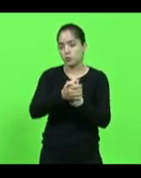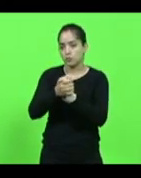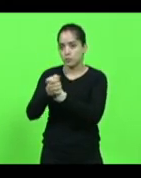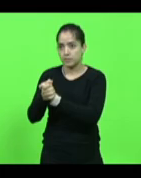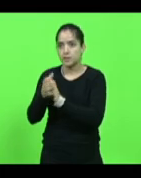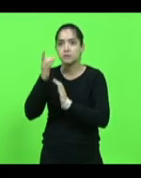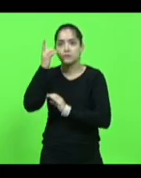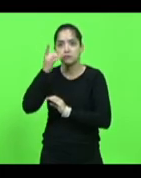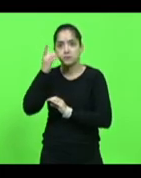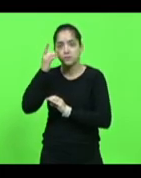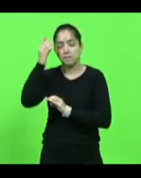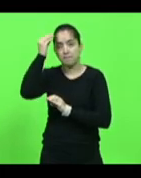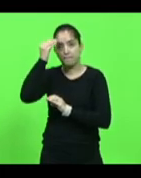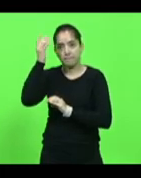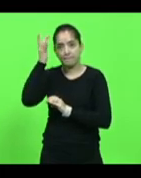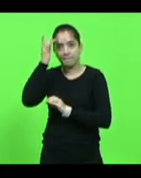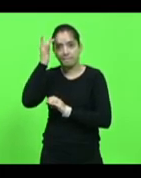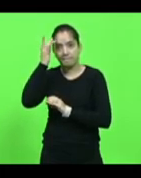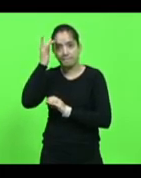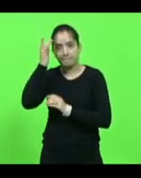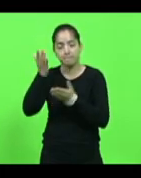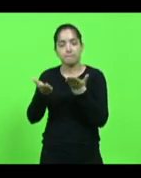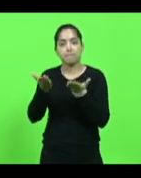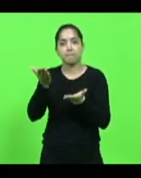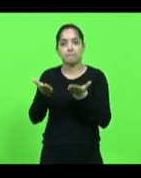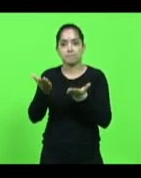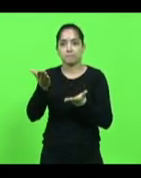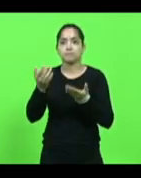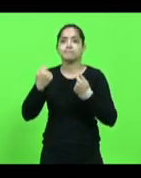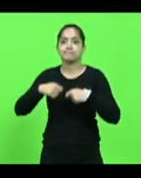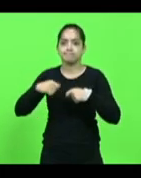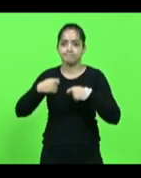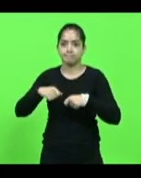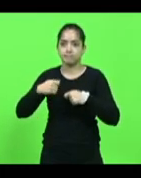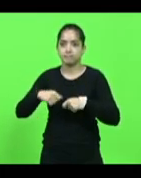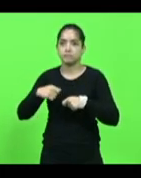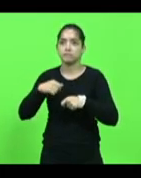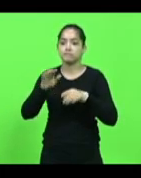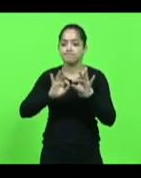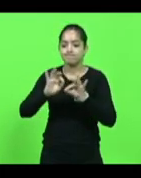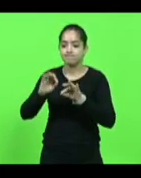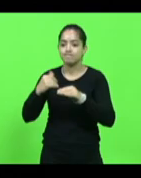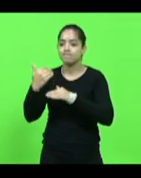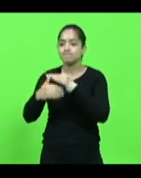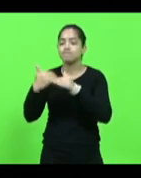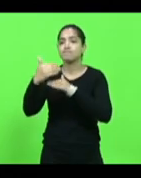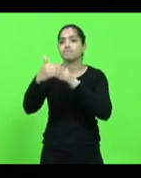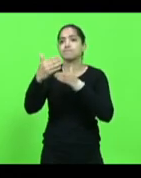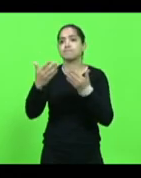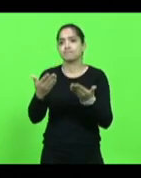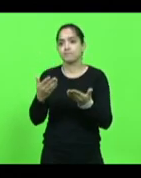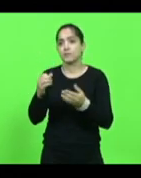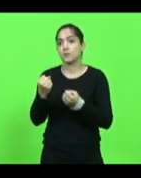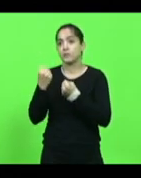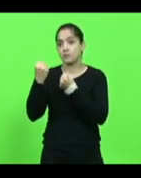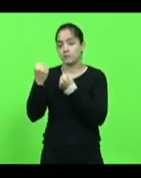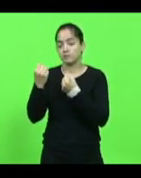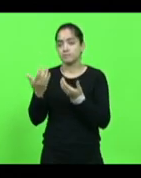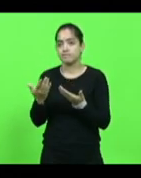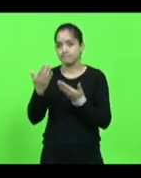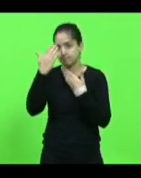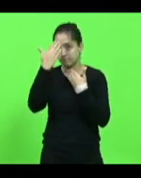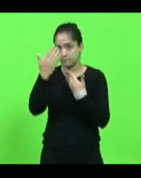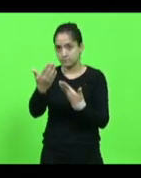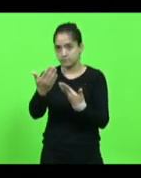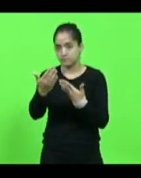pela sabedoria, pelo equilíbrio, e é dessa forma que a gente constrói cada vez mais um parlamento forte. Muito obrigado